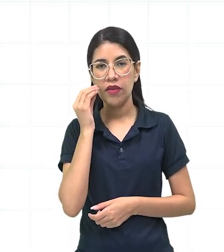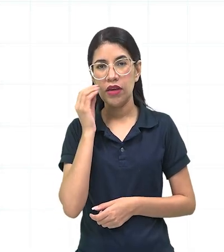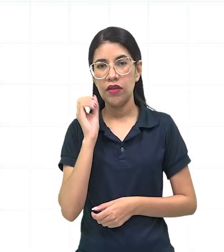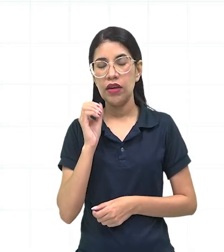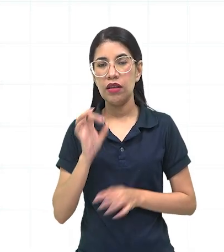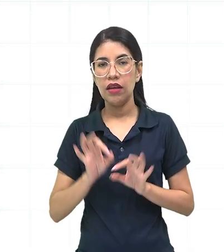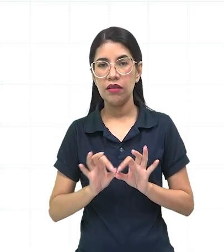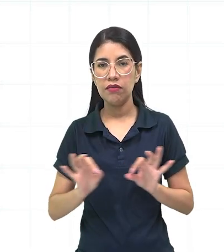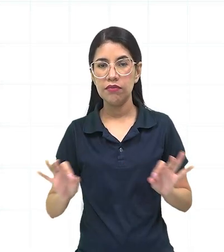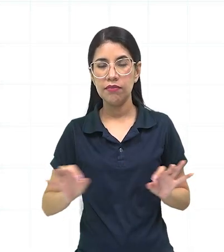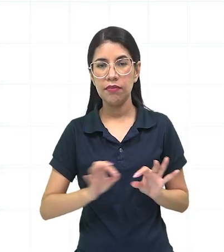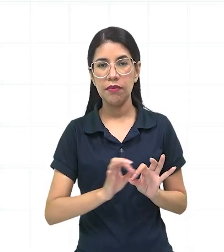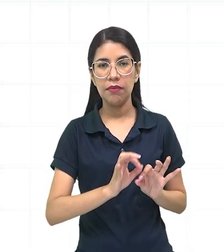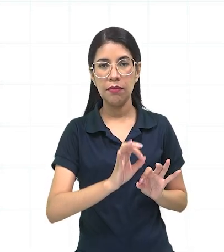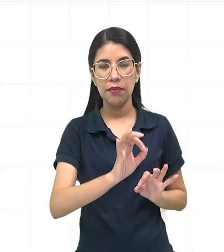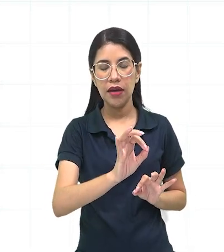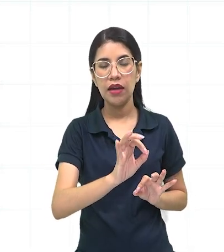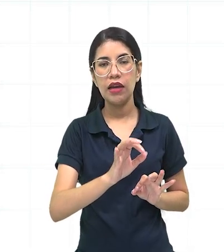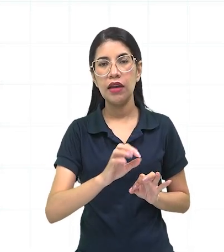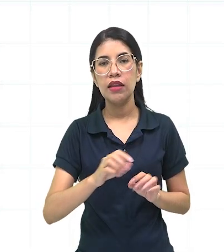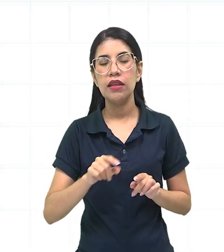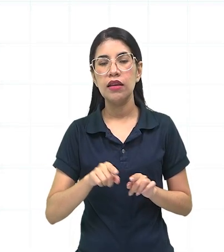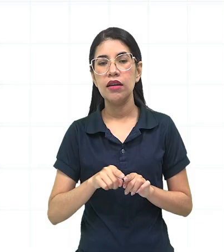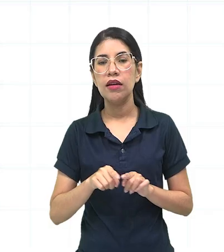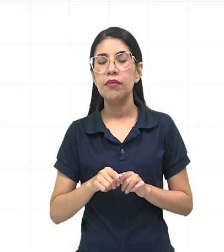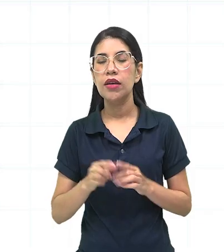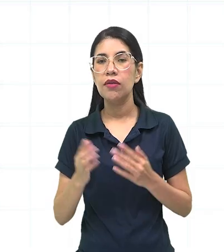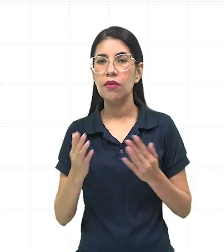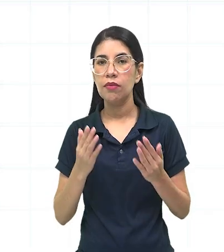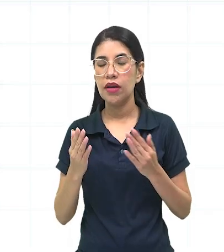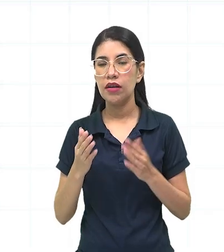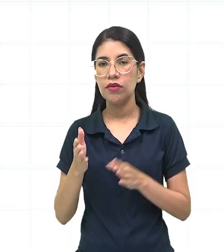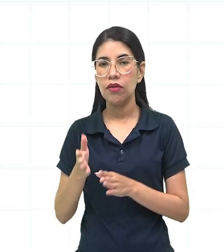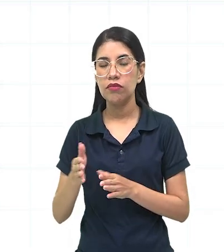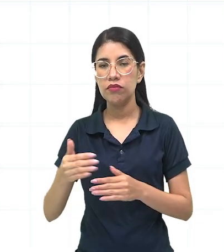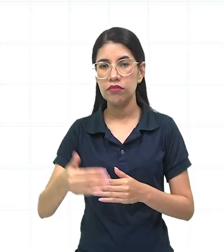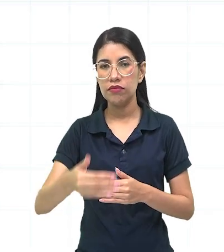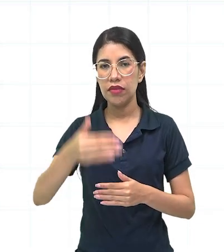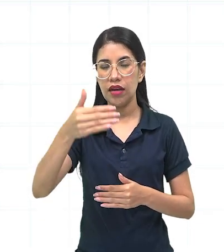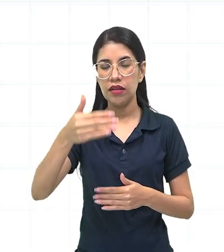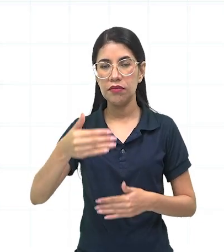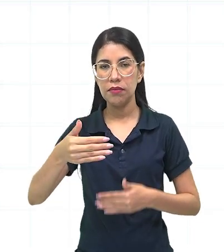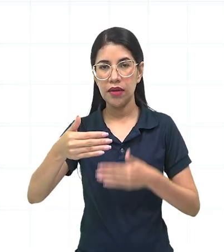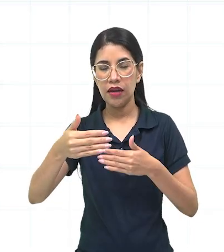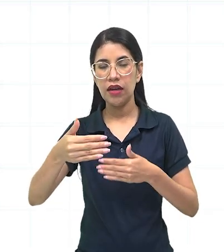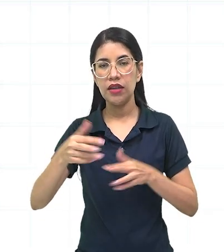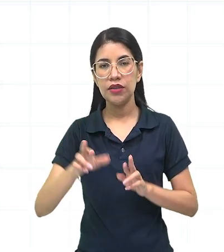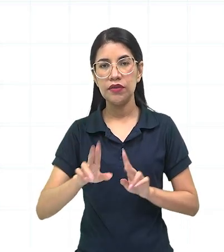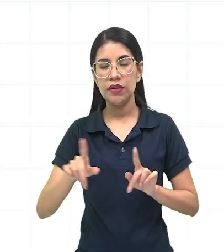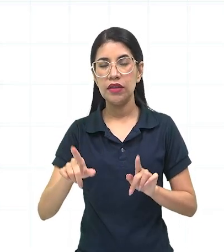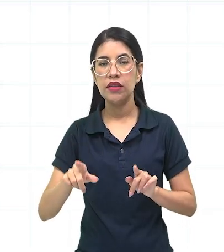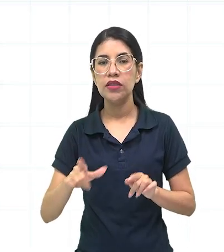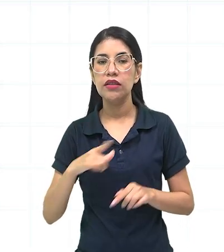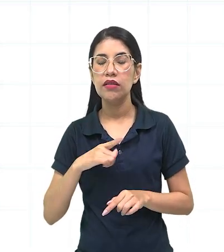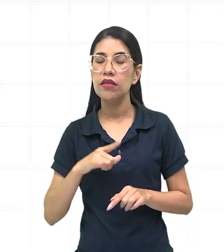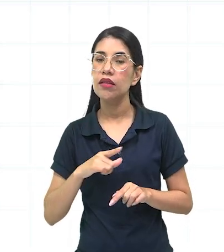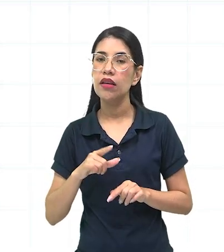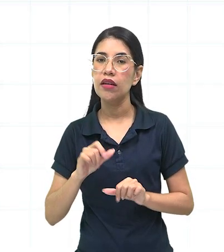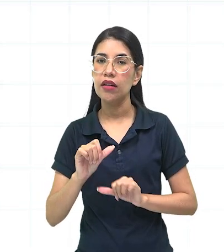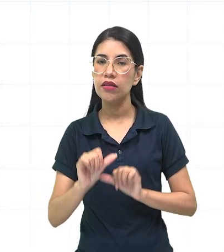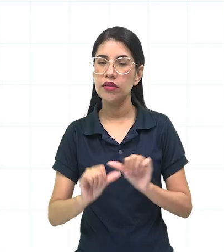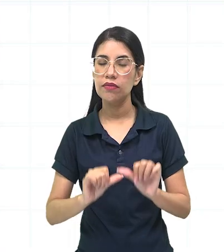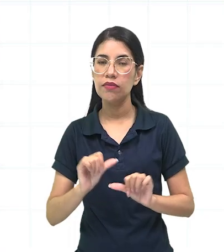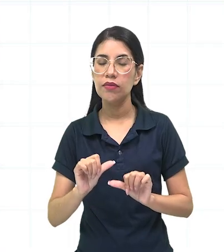as medidas do fundo, são menores do que as de lá da frente, né? E a gente vai ter essa variação aí